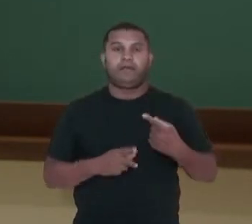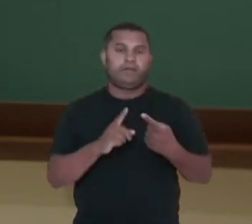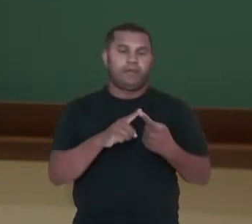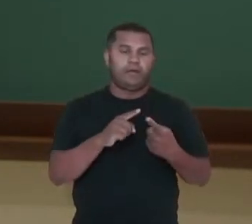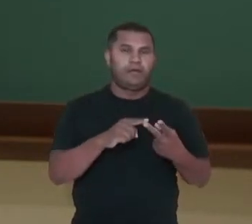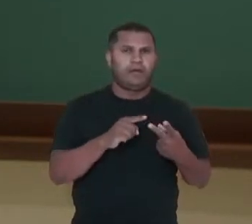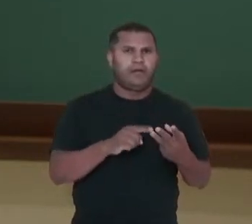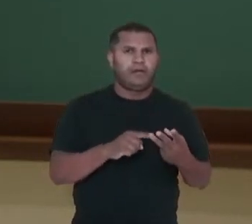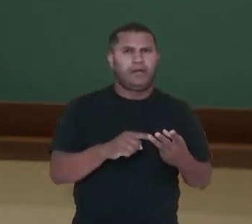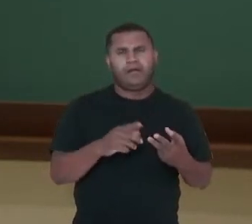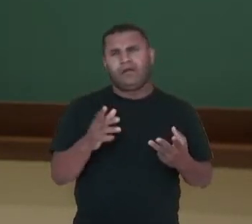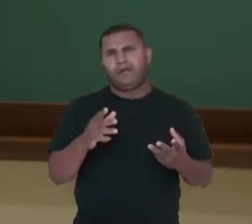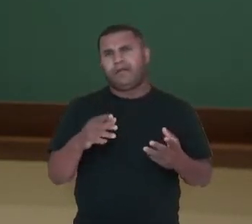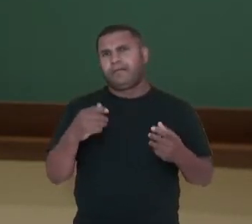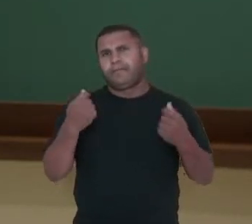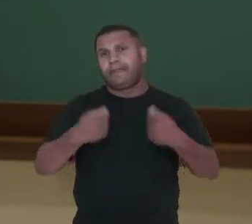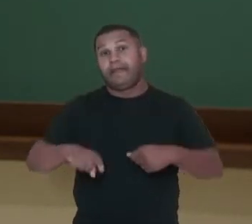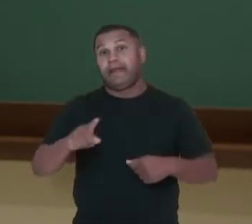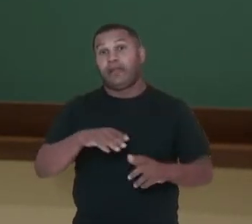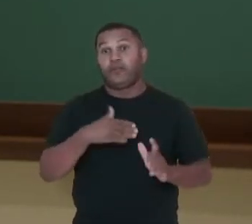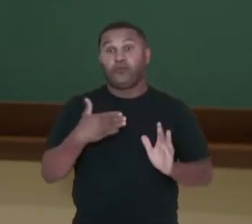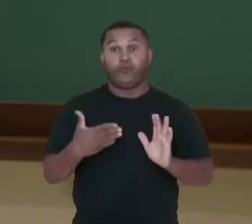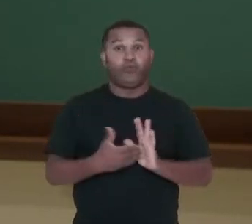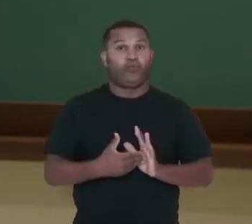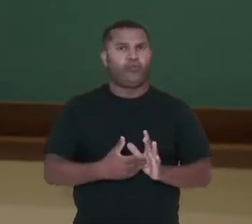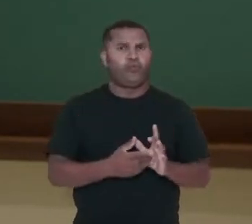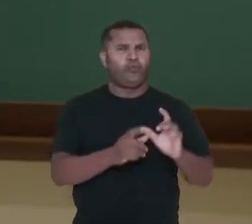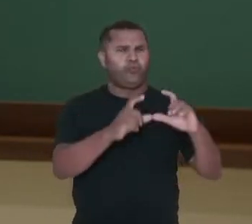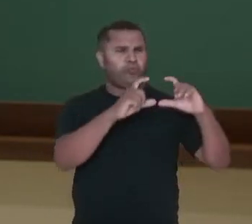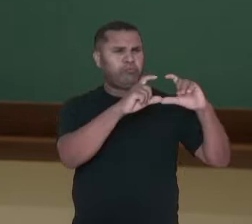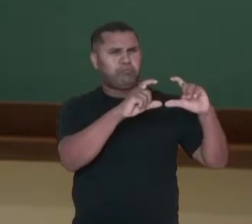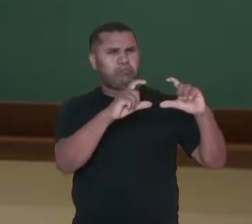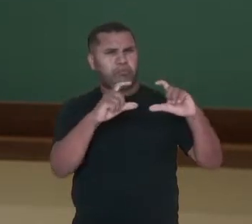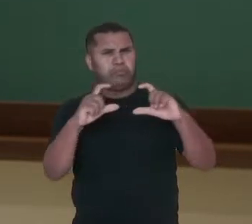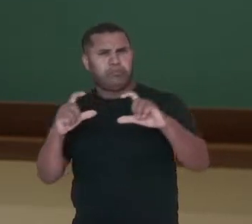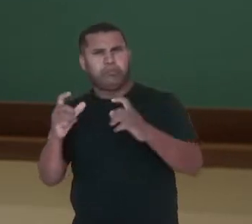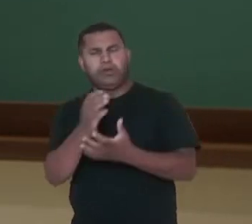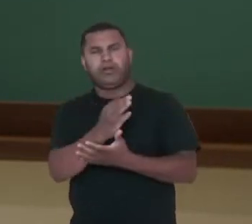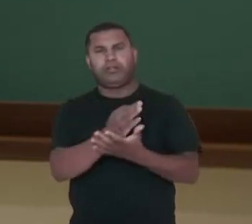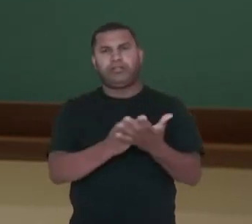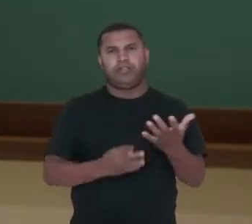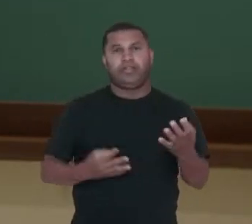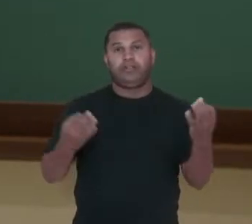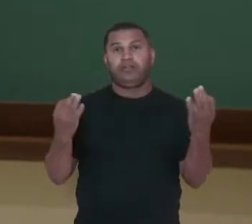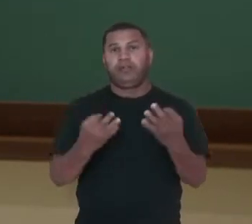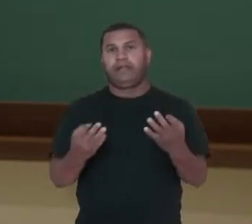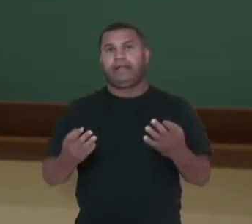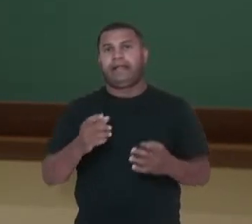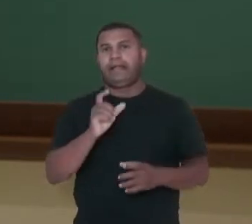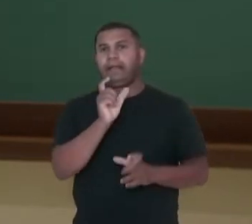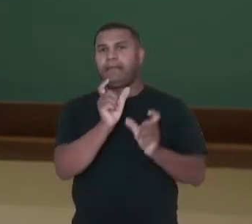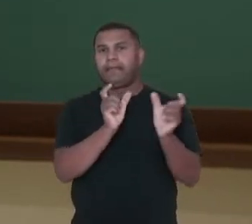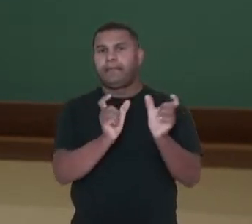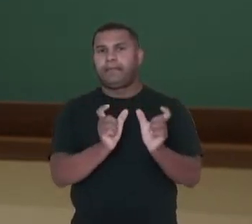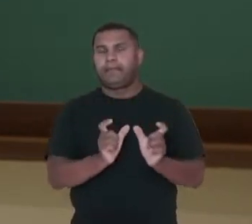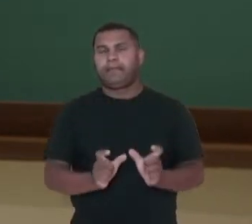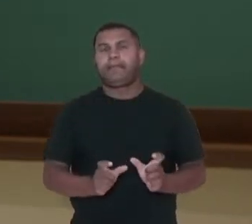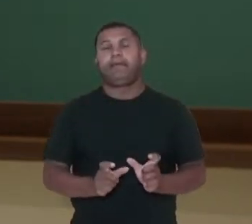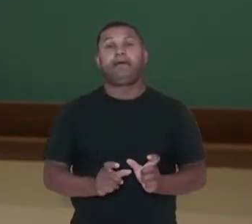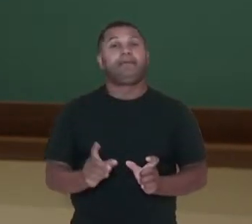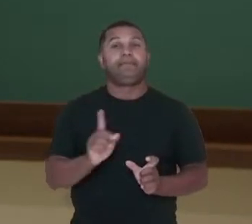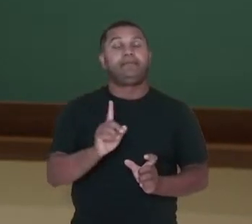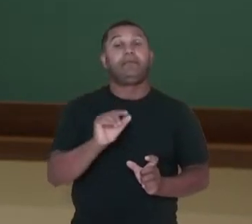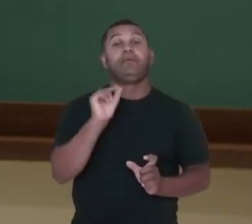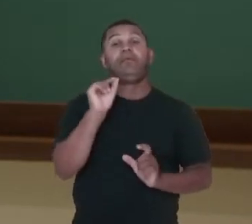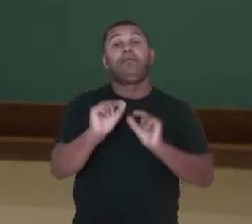não precisa se recordar das palavras que você ouviu o teu professor falando, mas o conhecimento, aquilo que ficou,